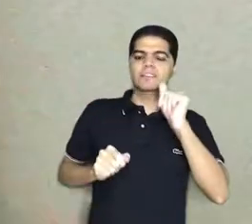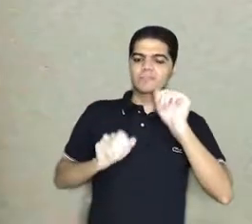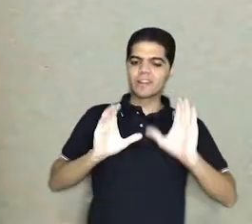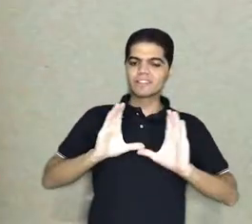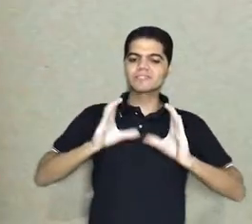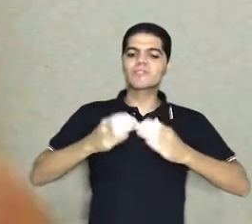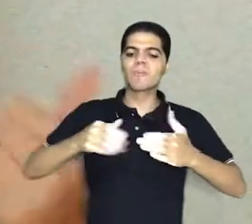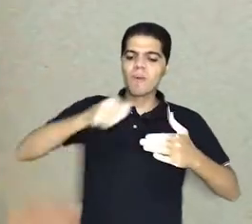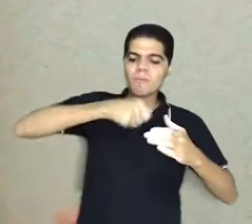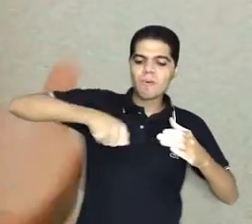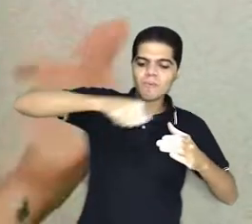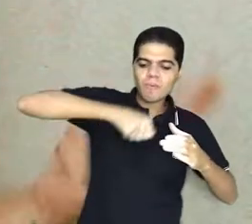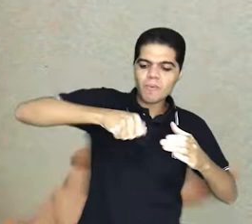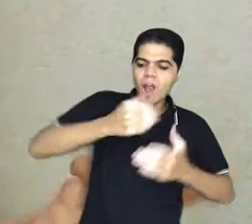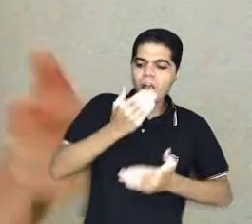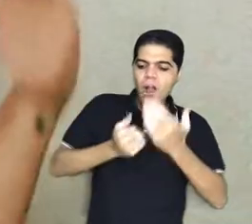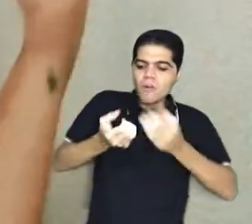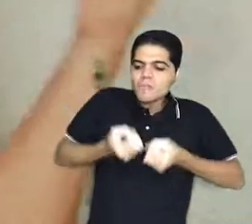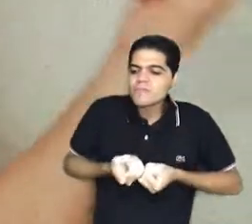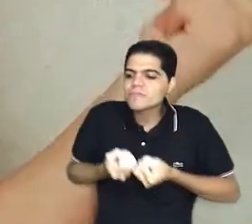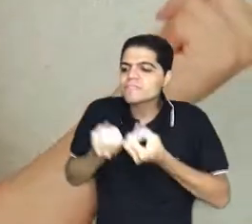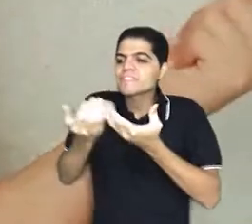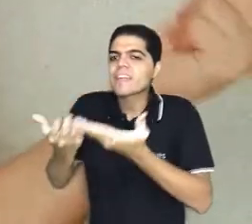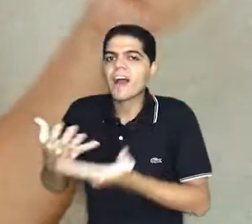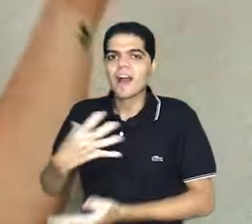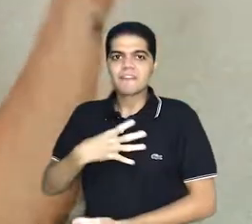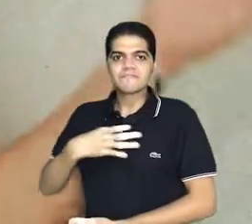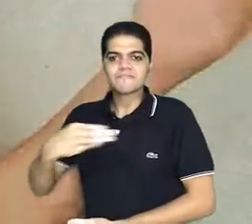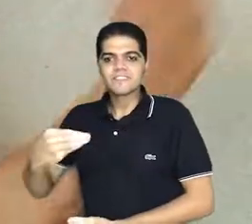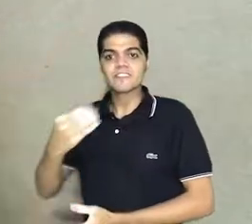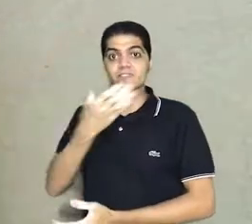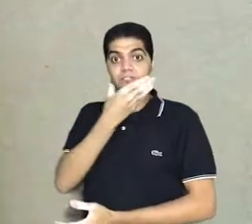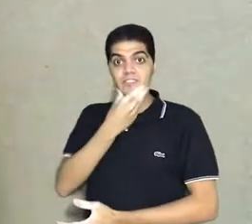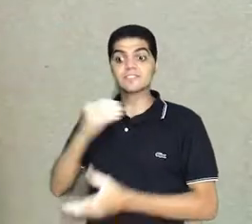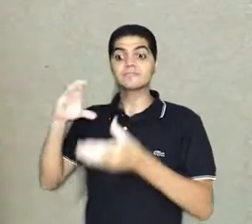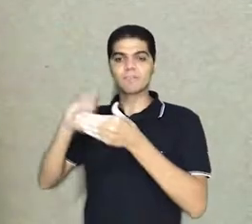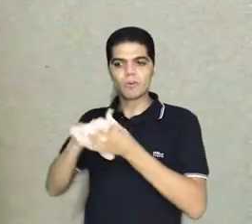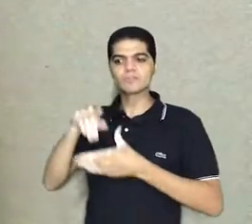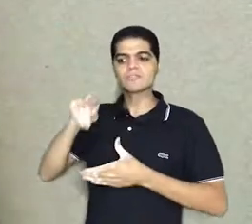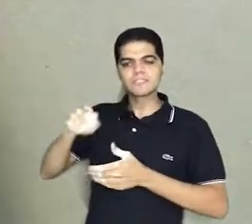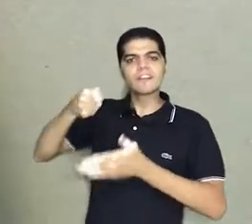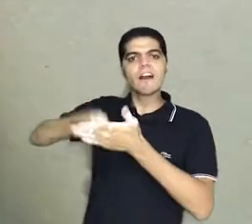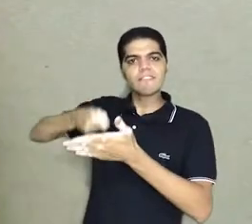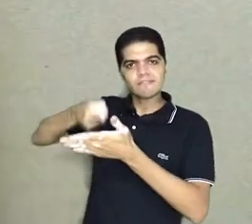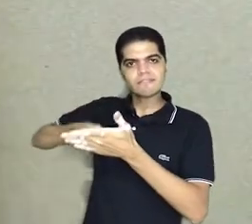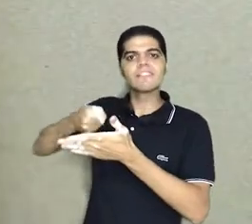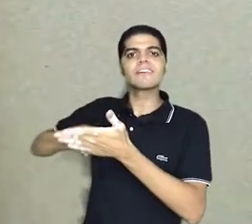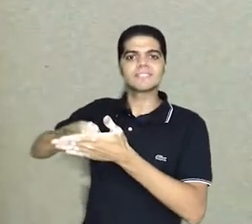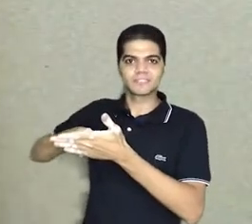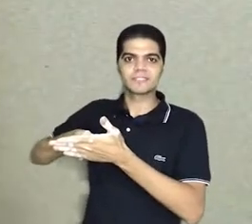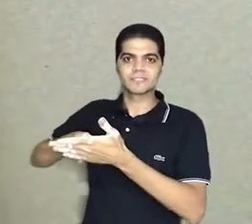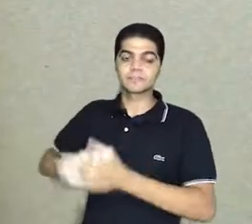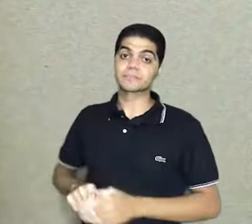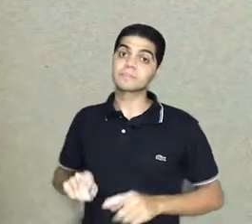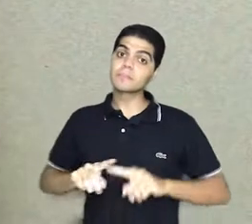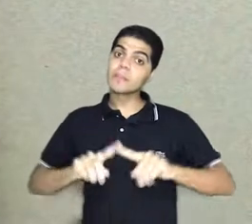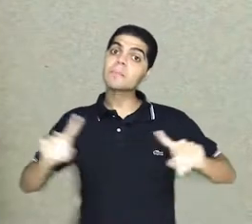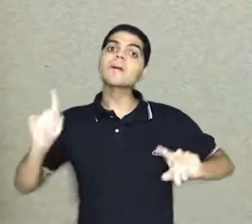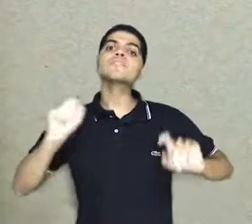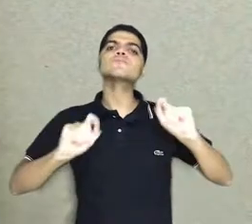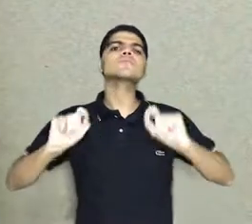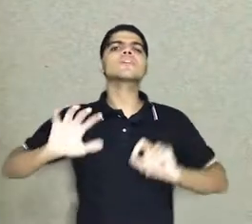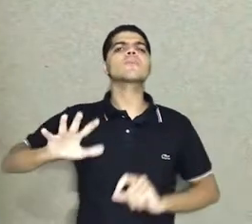e armamentos para os filhos e maridos que estavam lutando frente a frente com as tropas. Mas, além dessa história